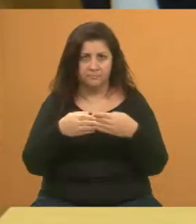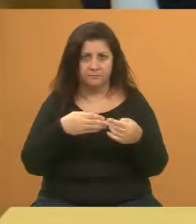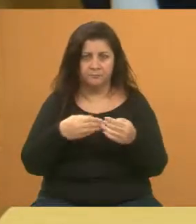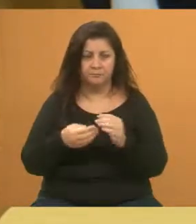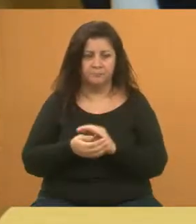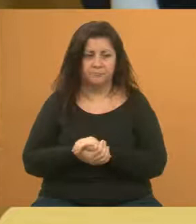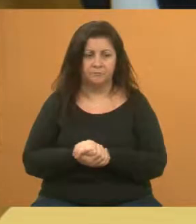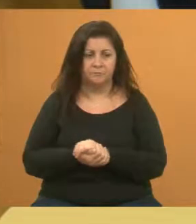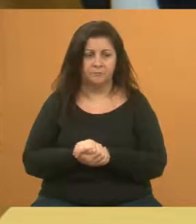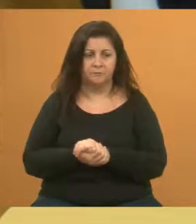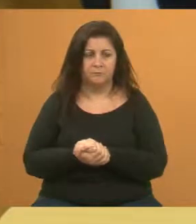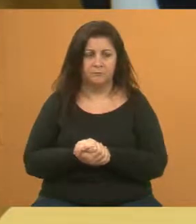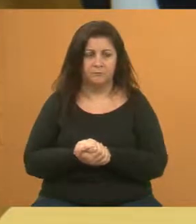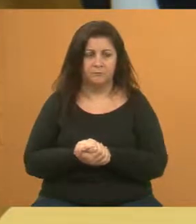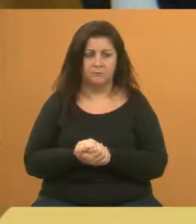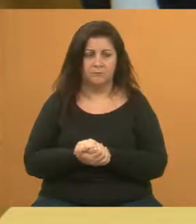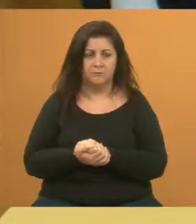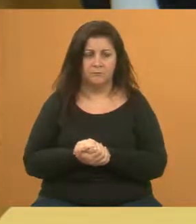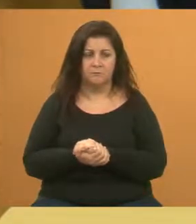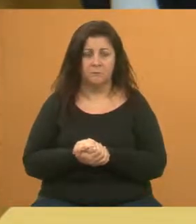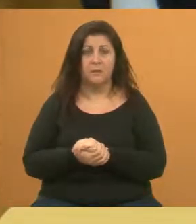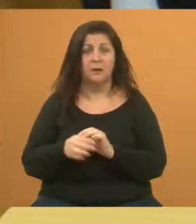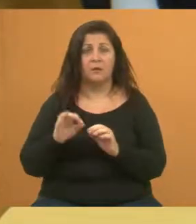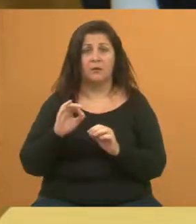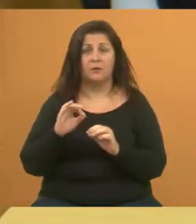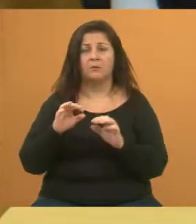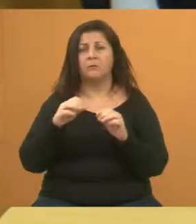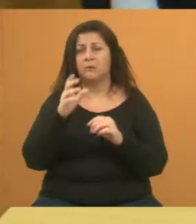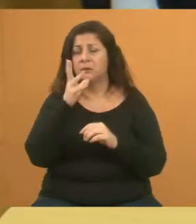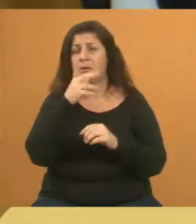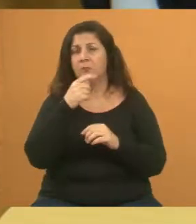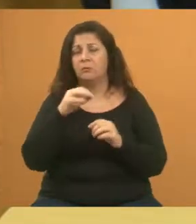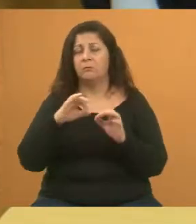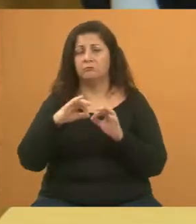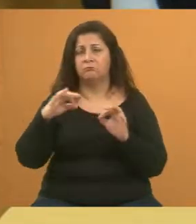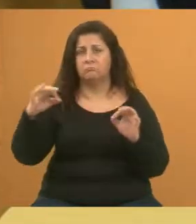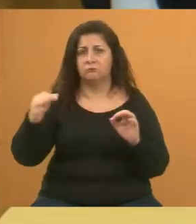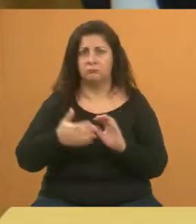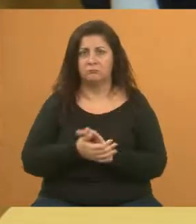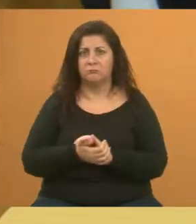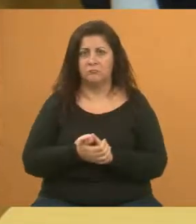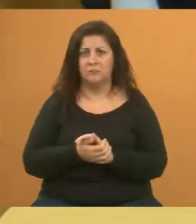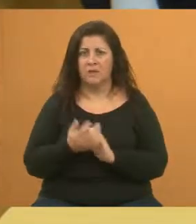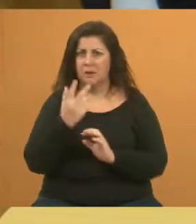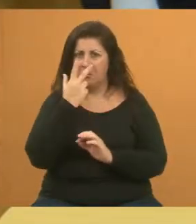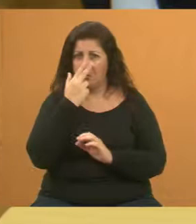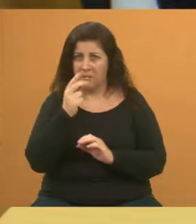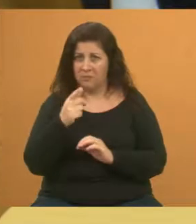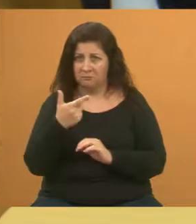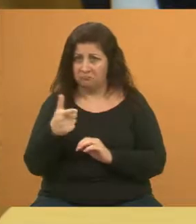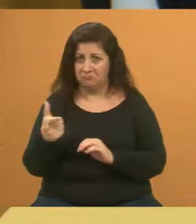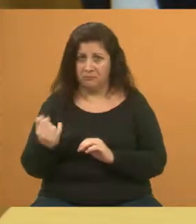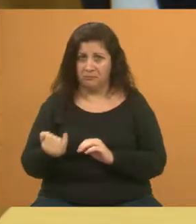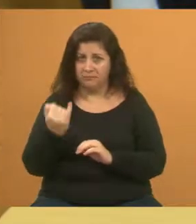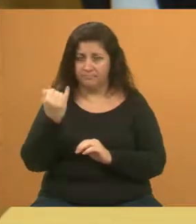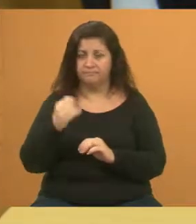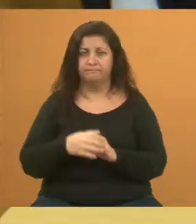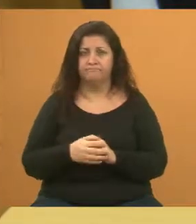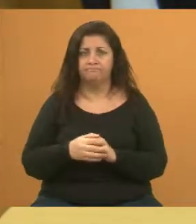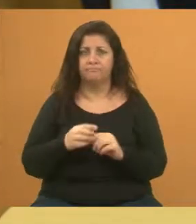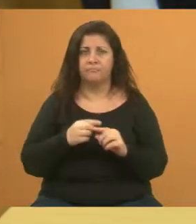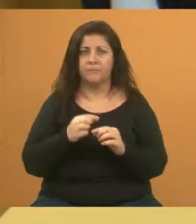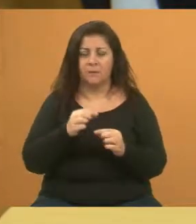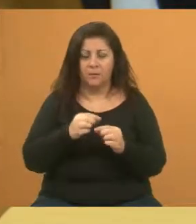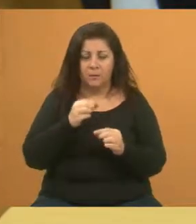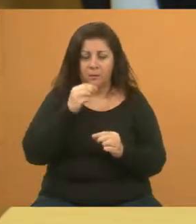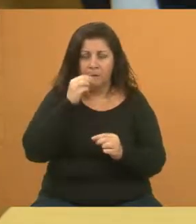ele é lógico, para um efeito a longo prazo. Hoje, isso não parece muito importante. O canudo